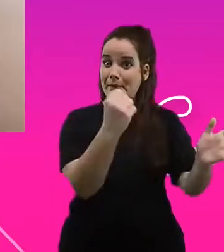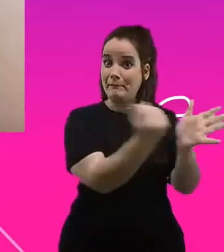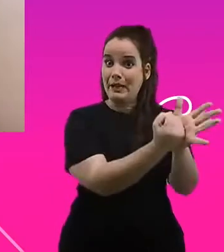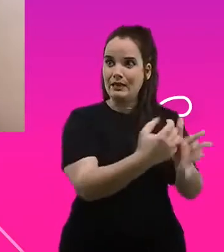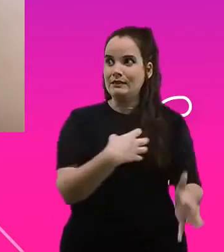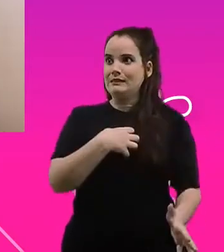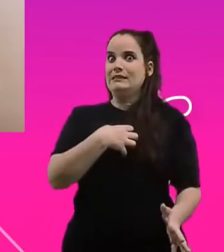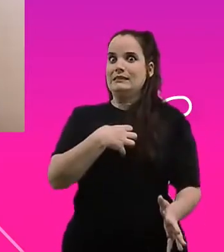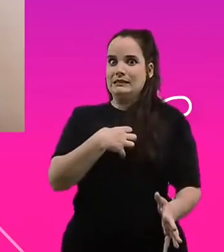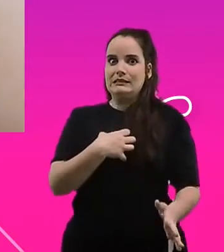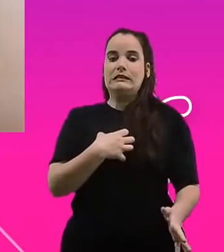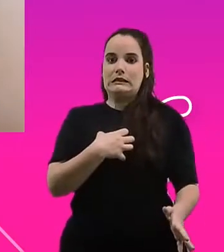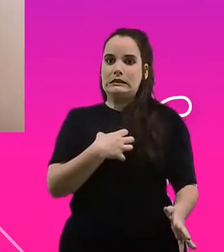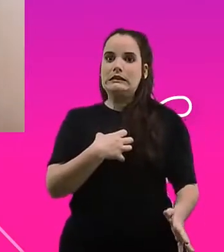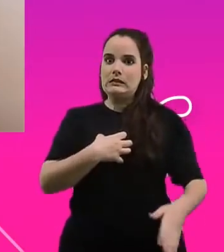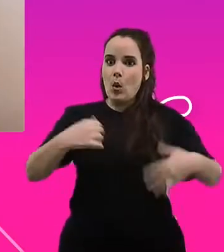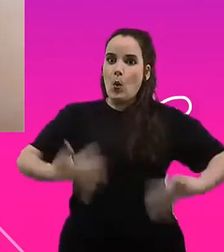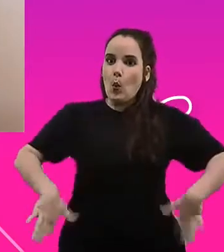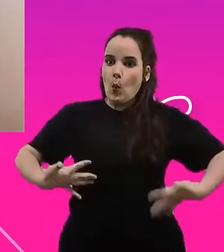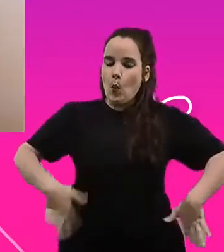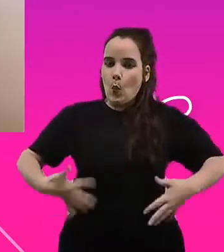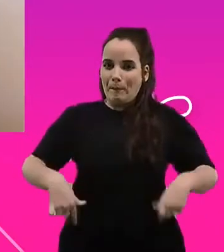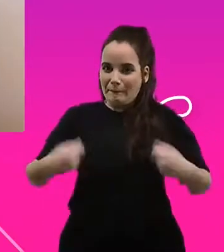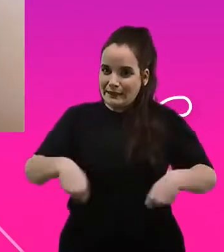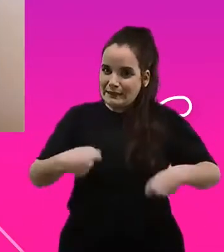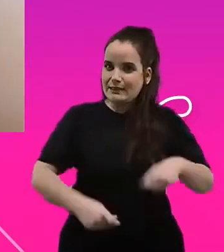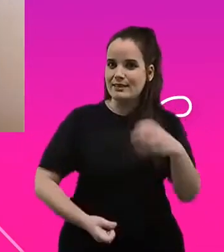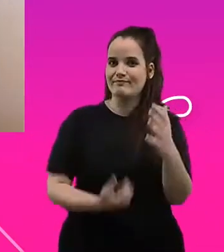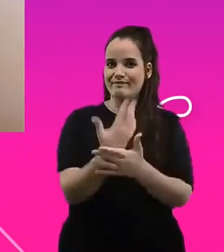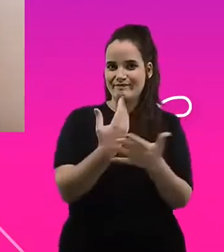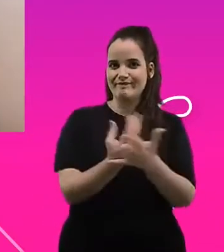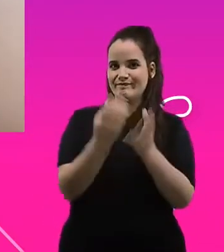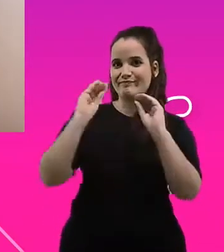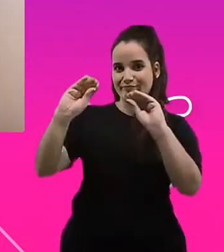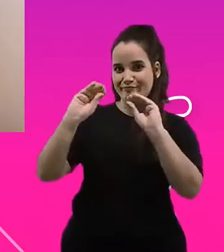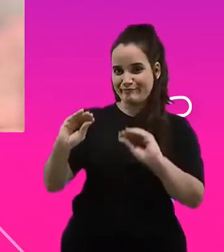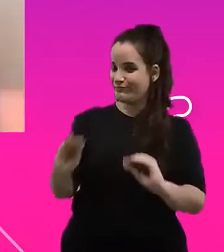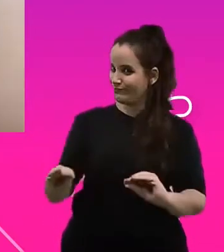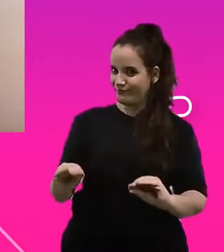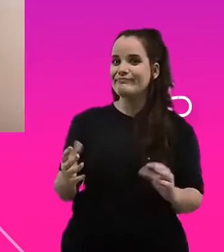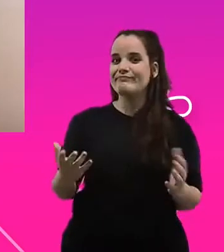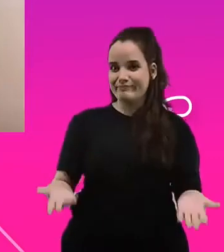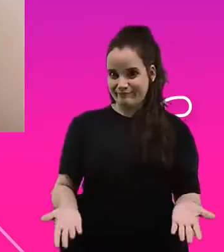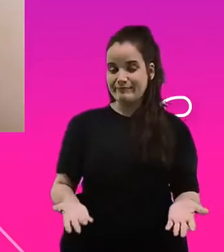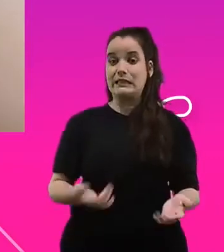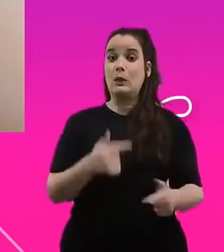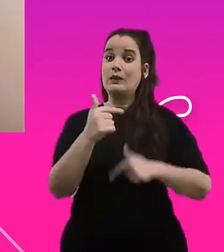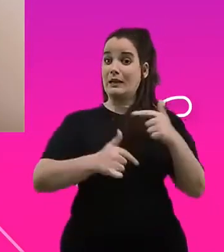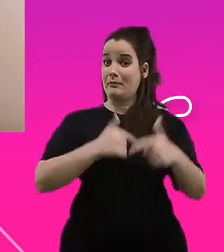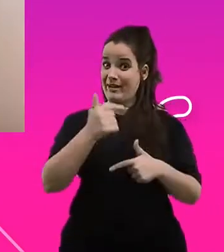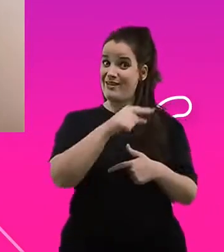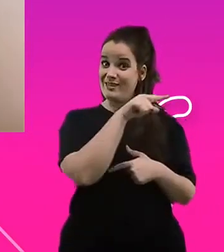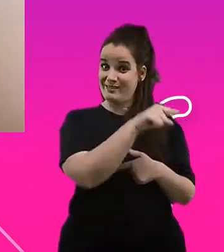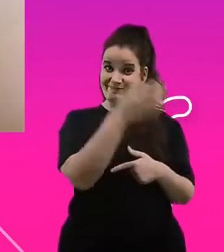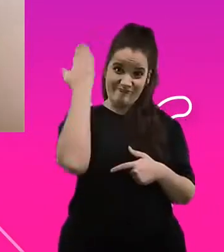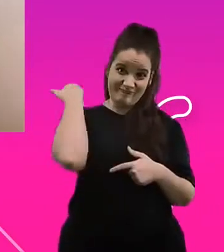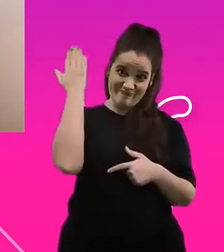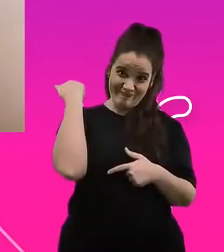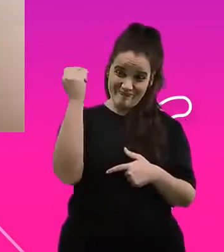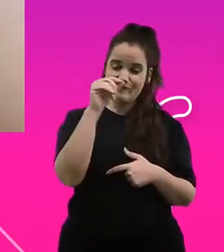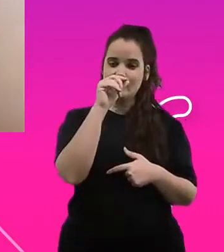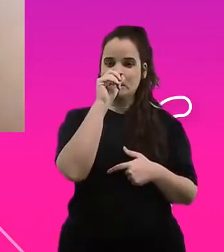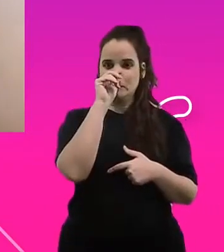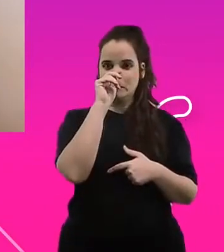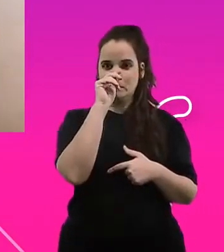muitas vezes até a demanda das pessoas. Às vezes a gente não conseguia dar conta disso. Acho também que era um outro momento da internet,